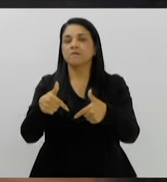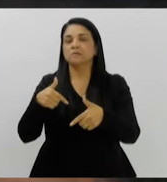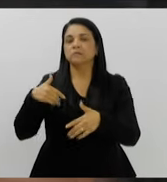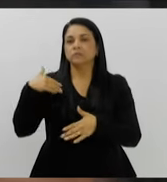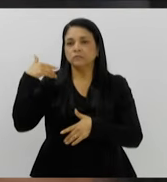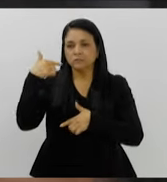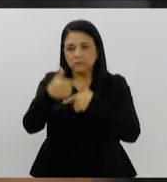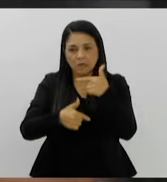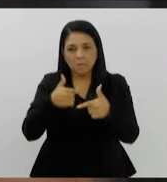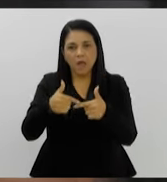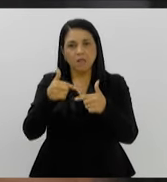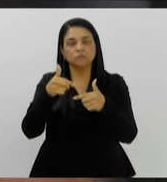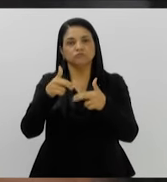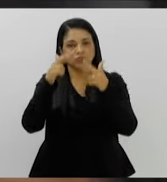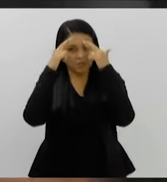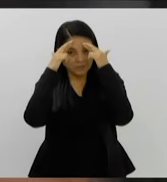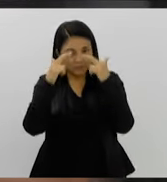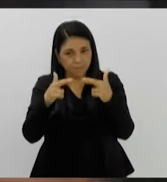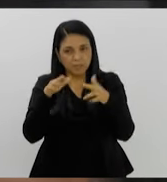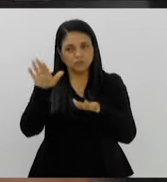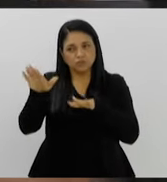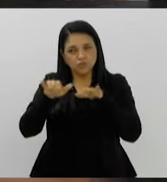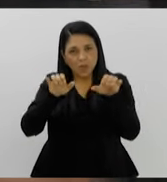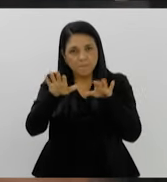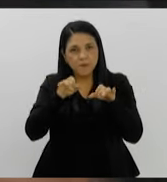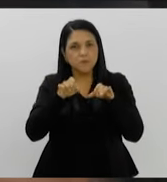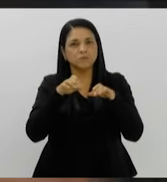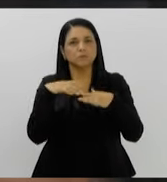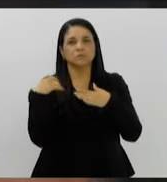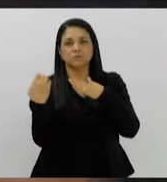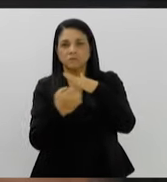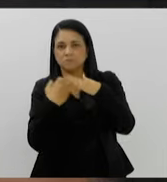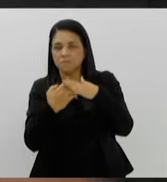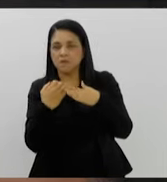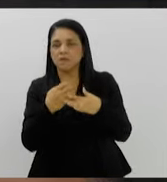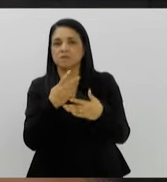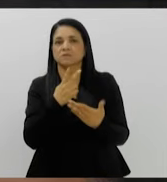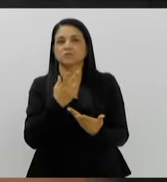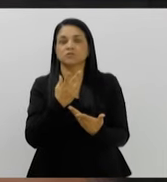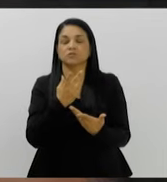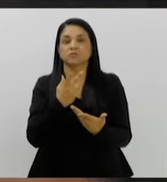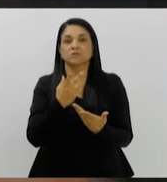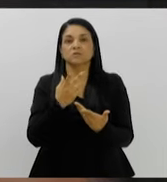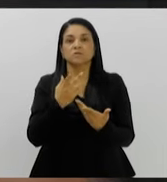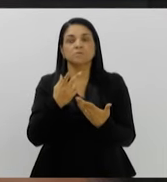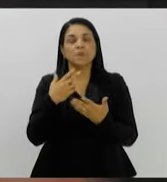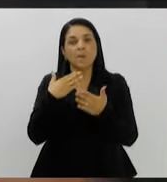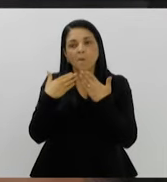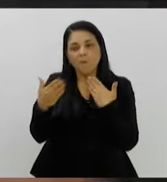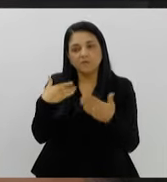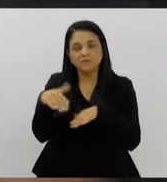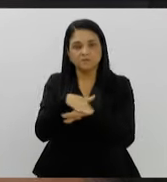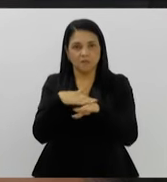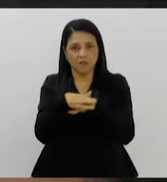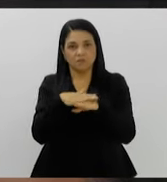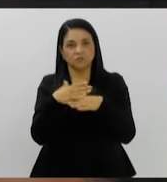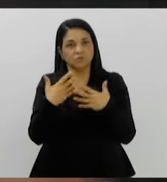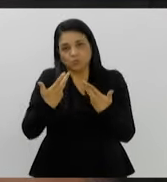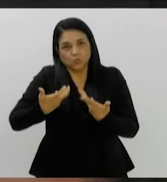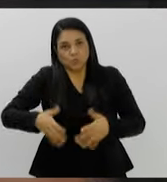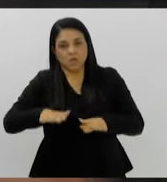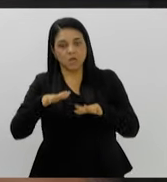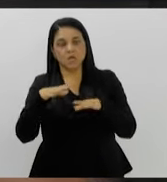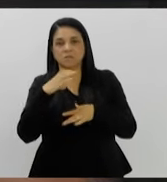respeito de chamá-los na mesa tratando com toda a cordialidade porque a gente na verdade na mim que não queria usar da CPI um